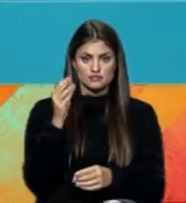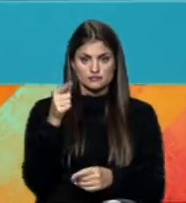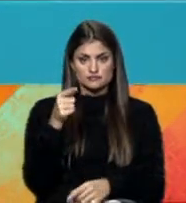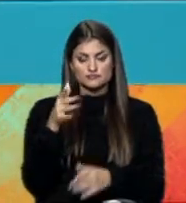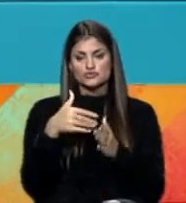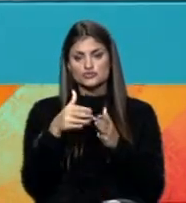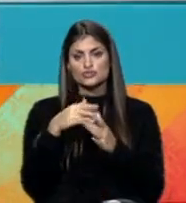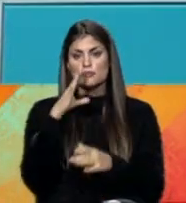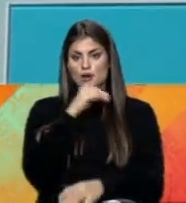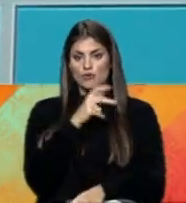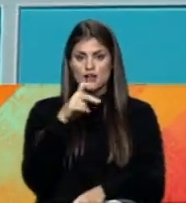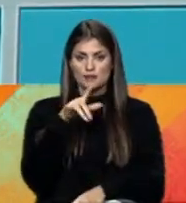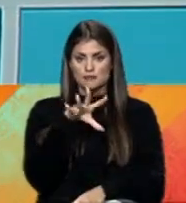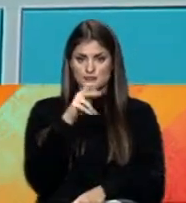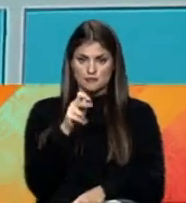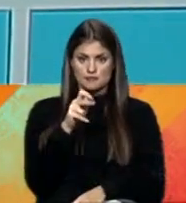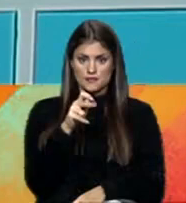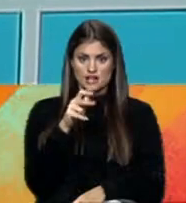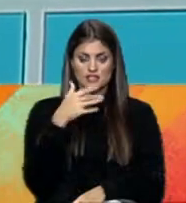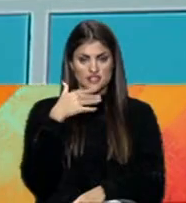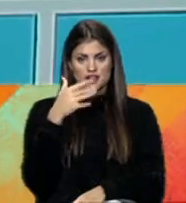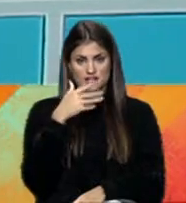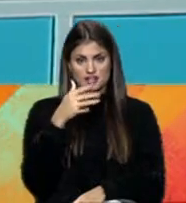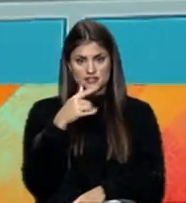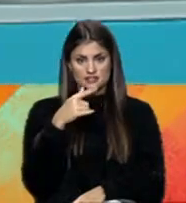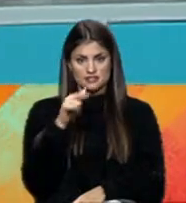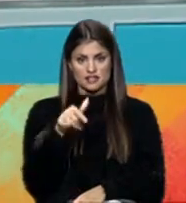a senhora Dona Amália a cantar perturba aqui um bocadinho o ambiente.